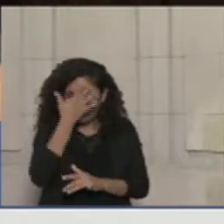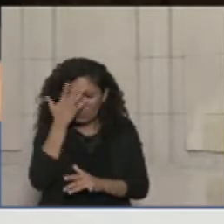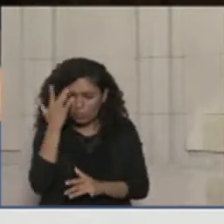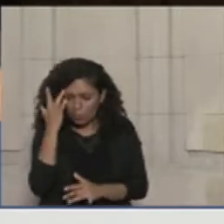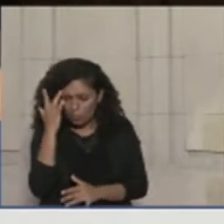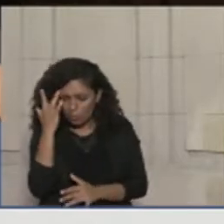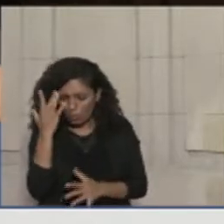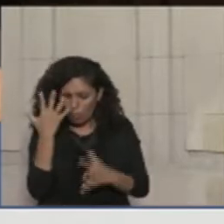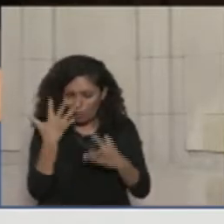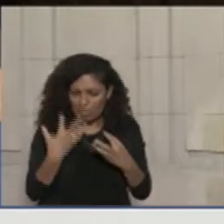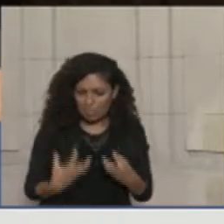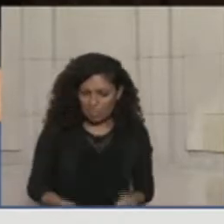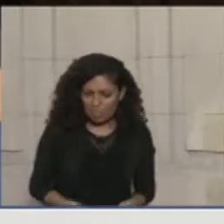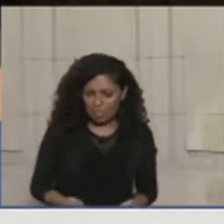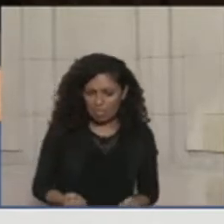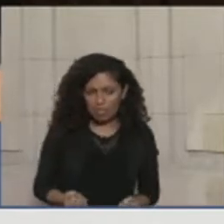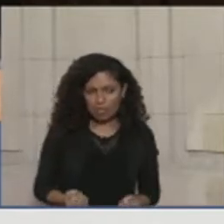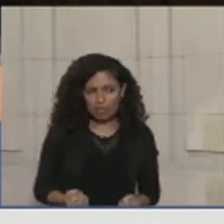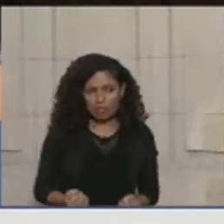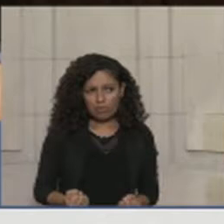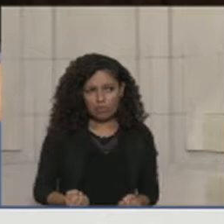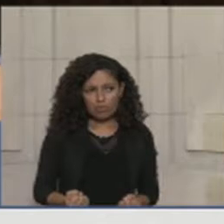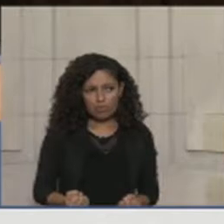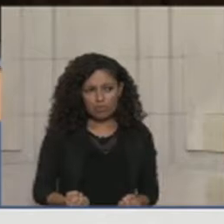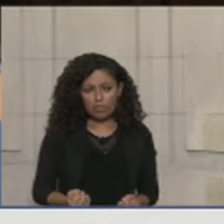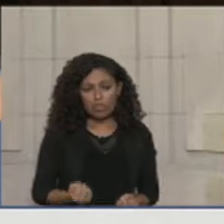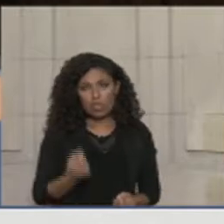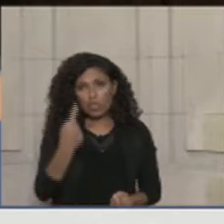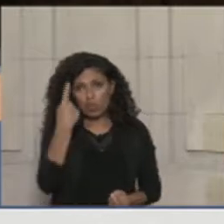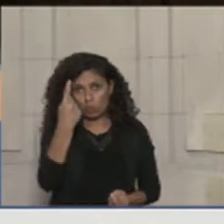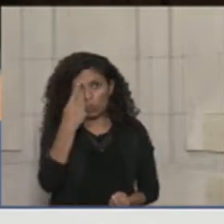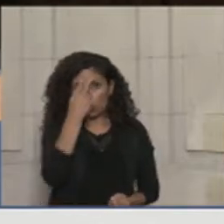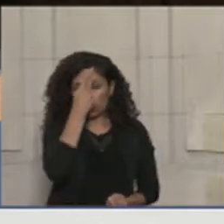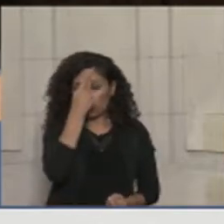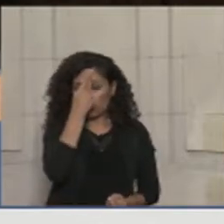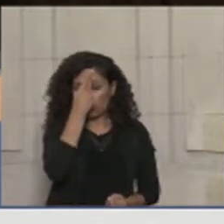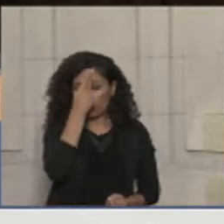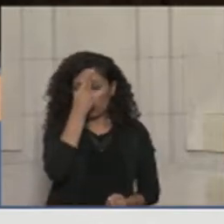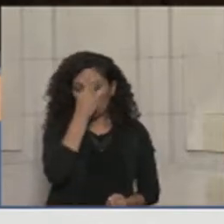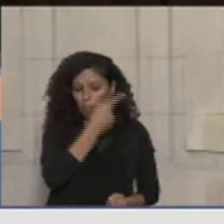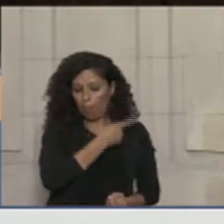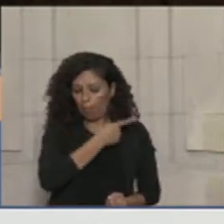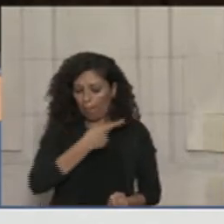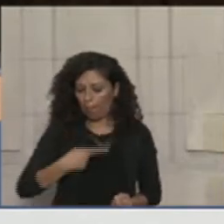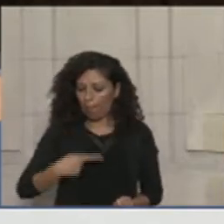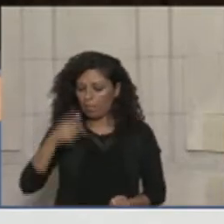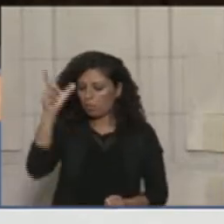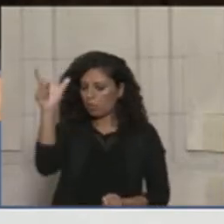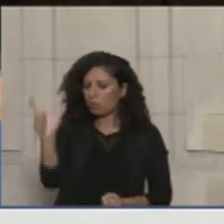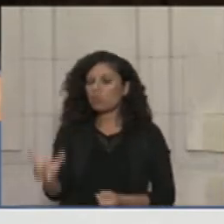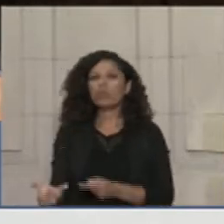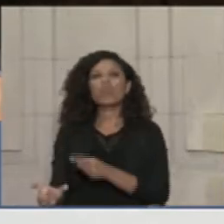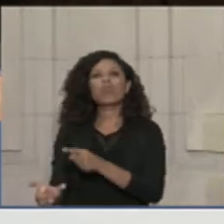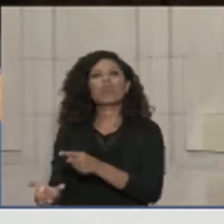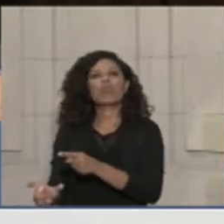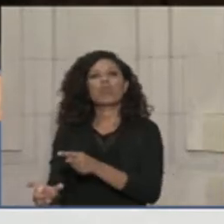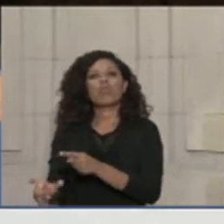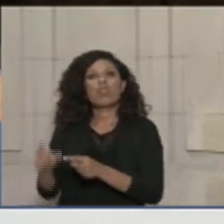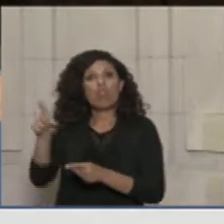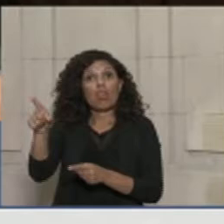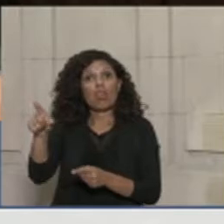é aceitável que um presidente da República, eleito pelo